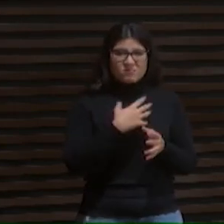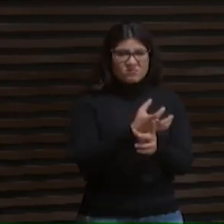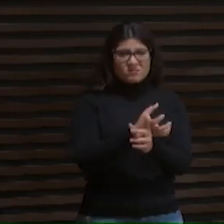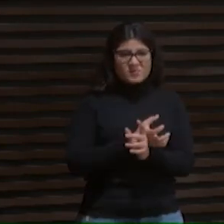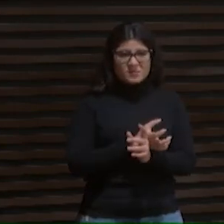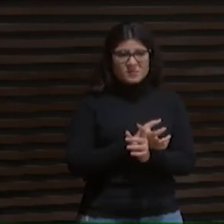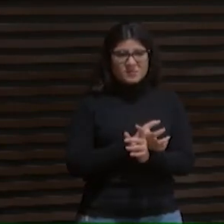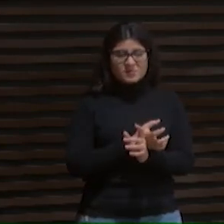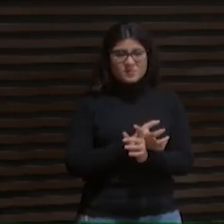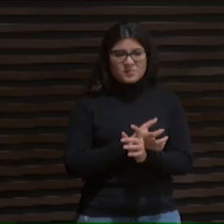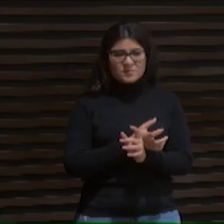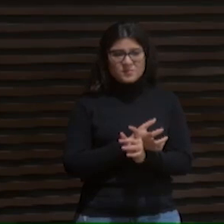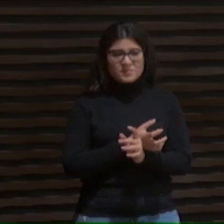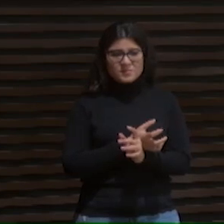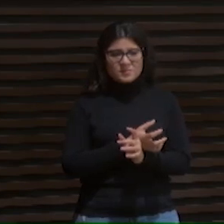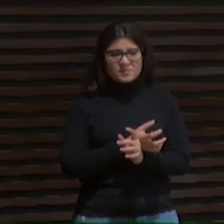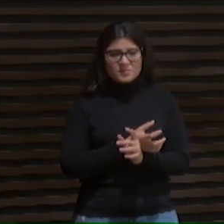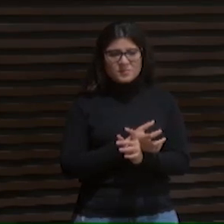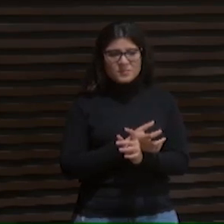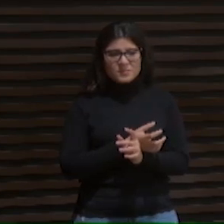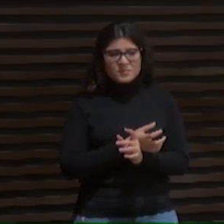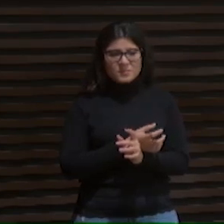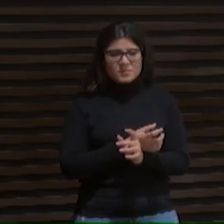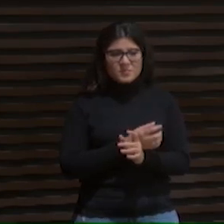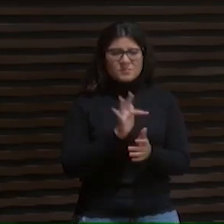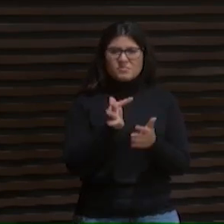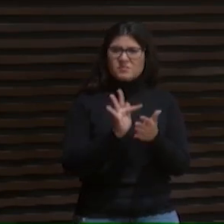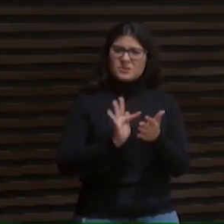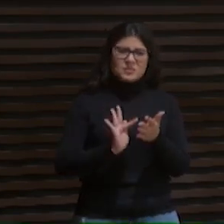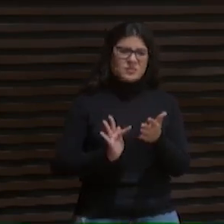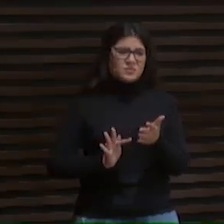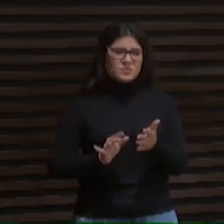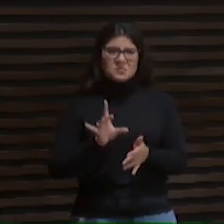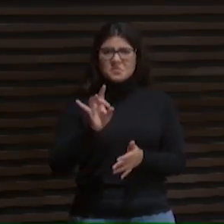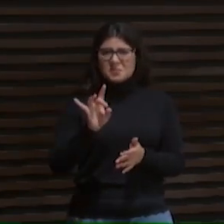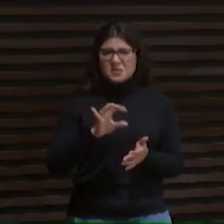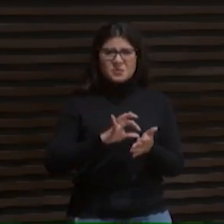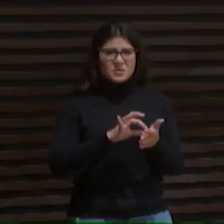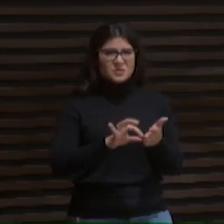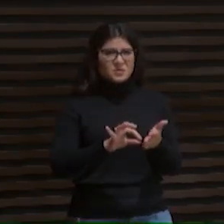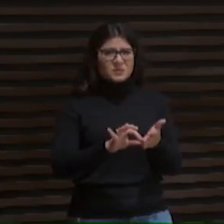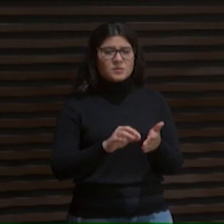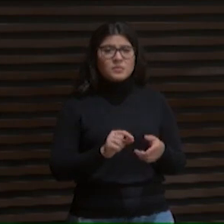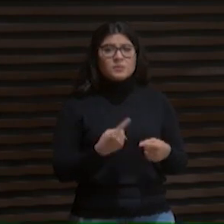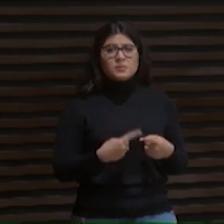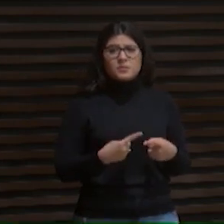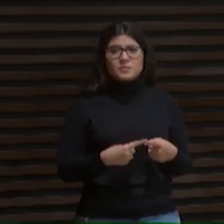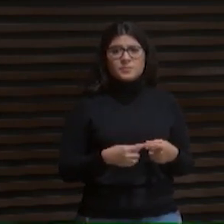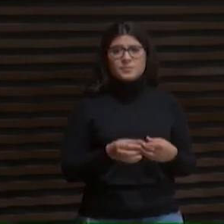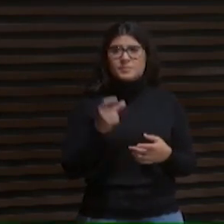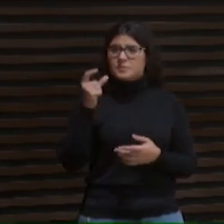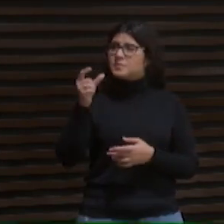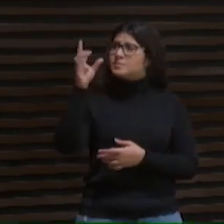naquele corte, naquele trecho somente, porque a palavra de Deus